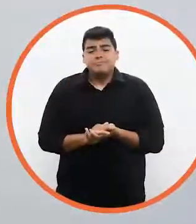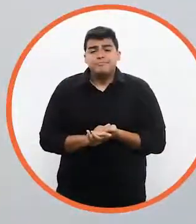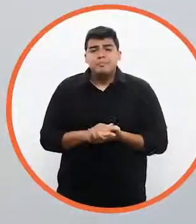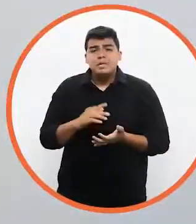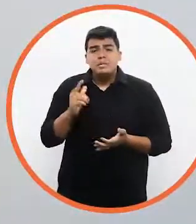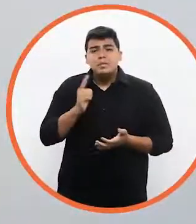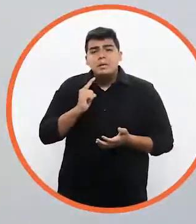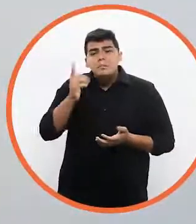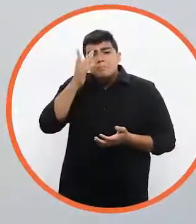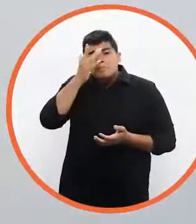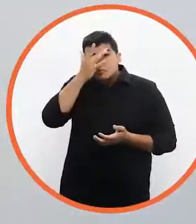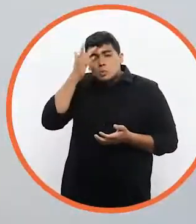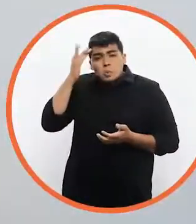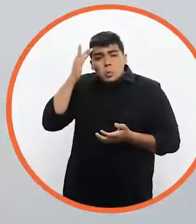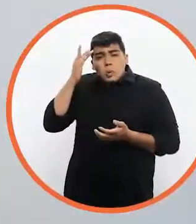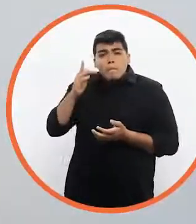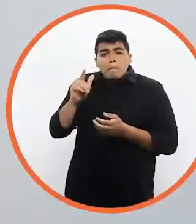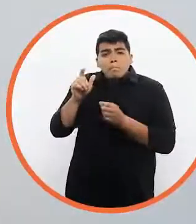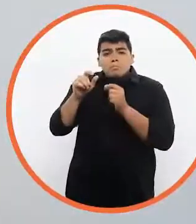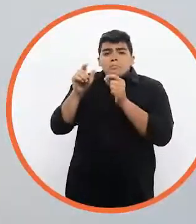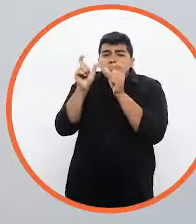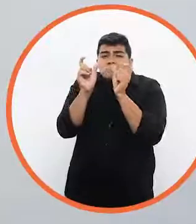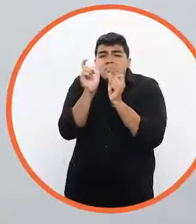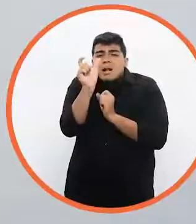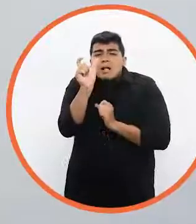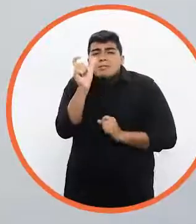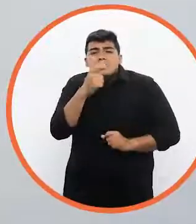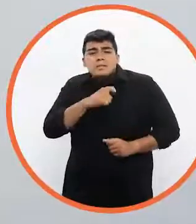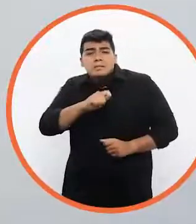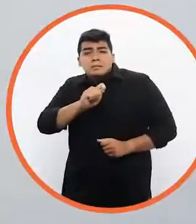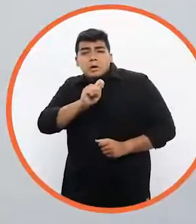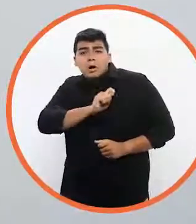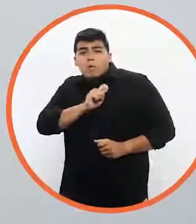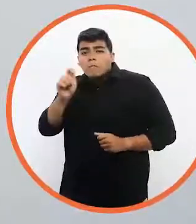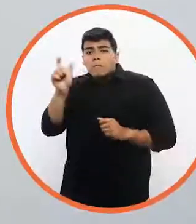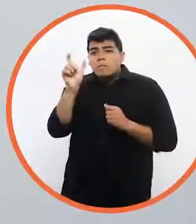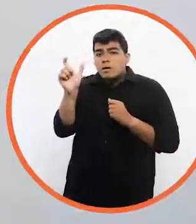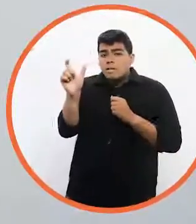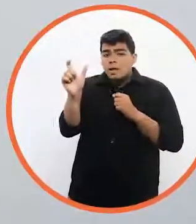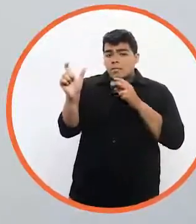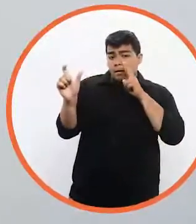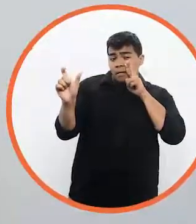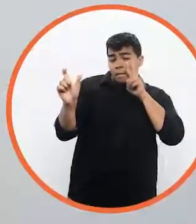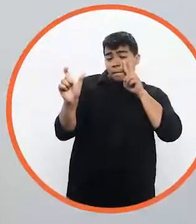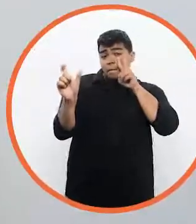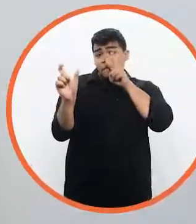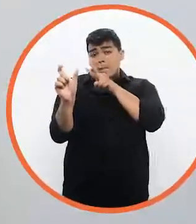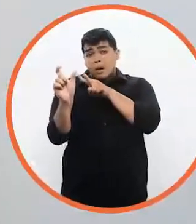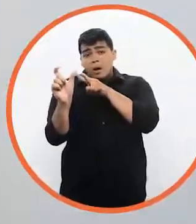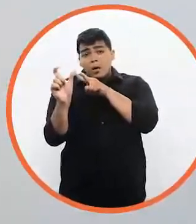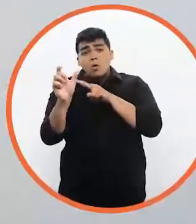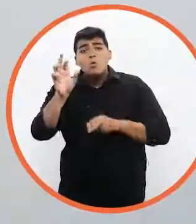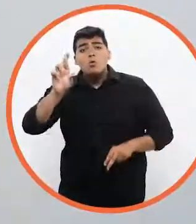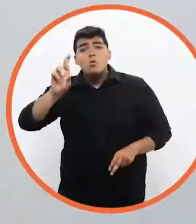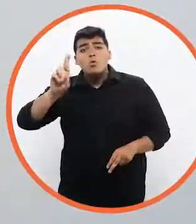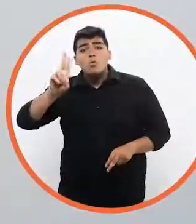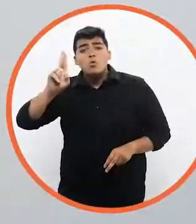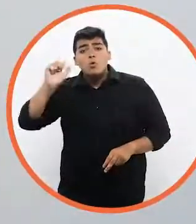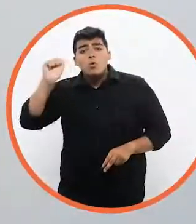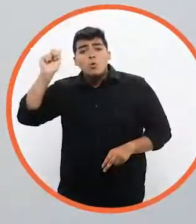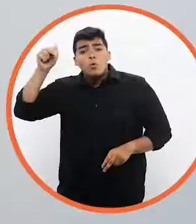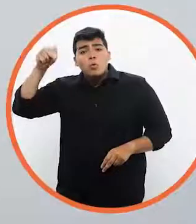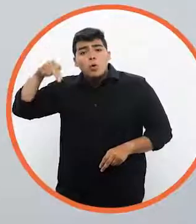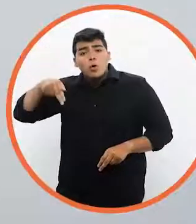pessoa que é inadvertida, que nunca teve contato com a língua espanhola, se depara com a frase que diz: Juan passou toda a manhã